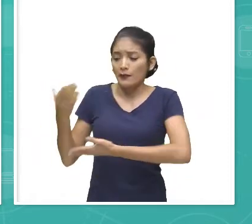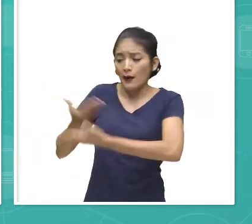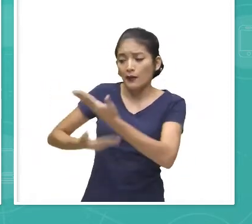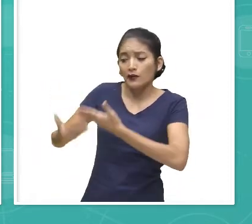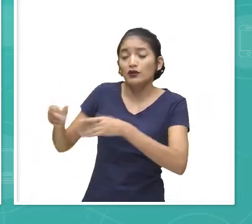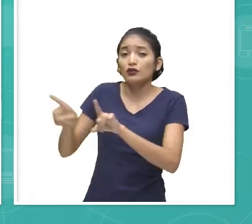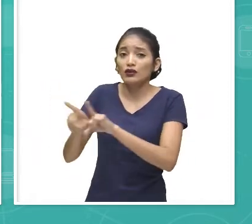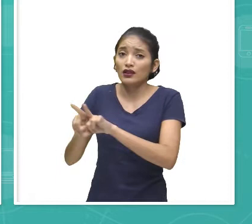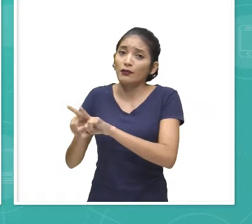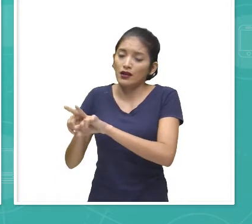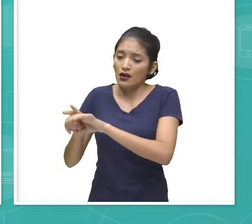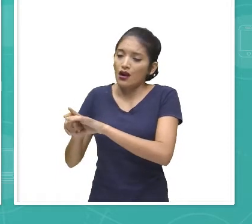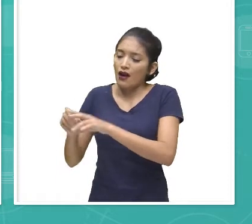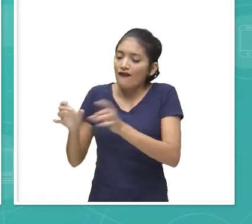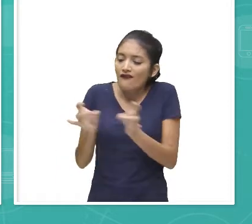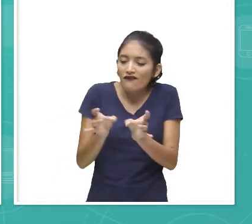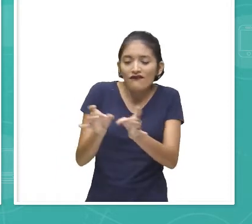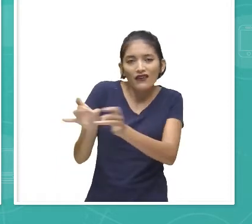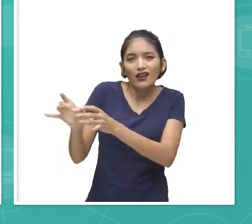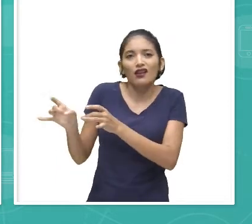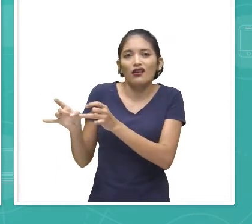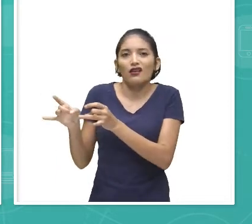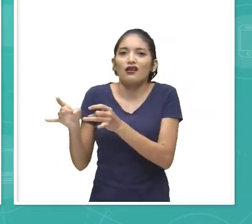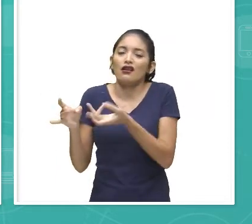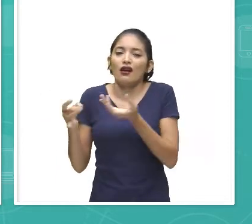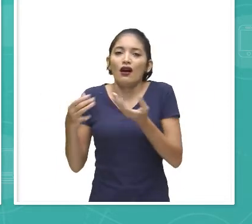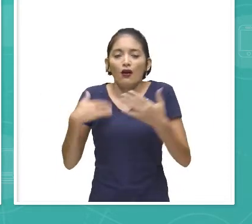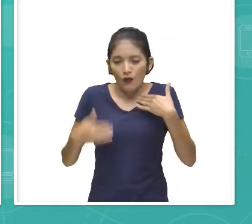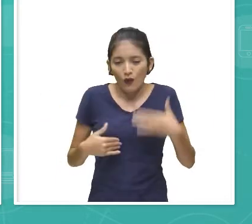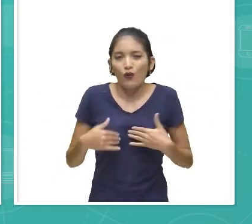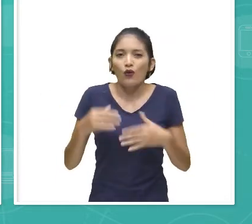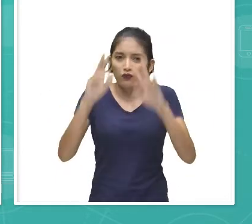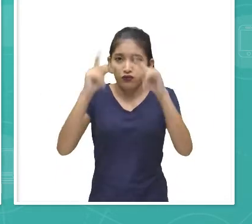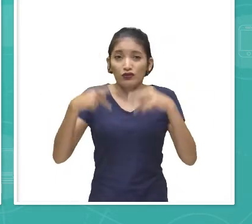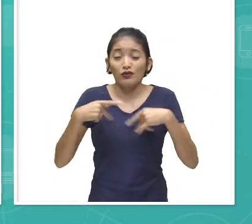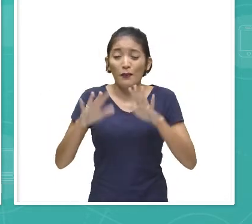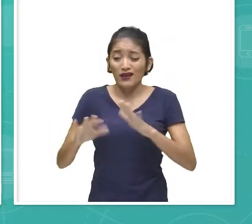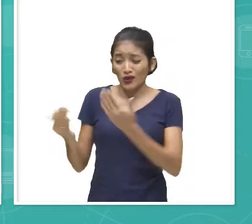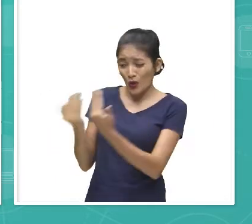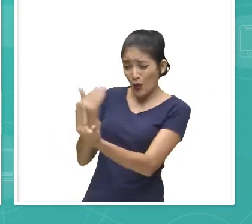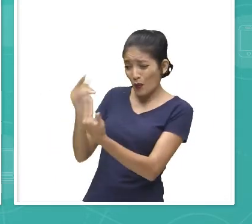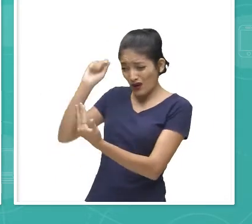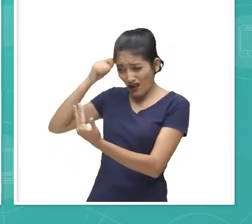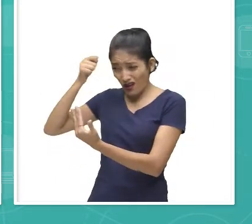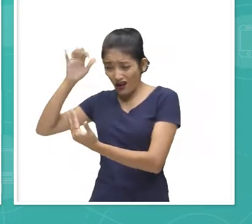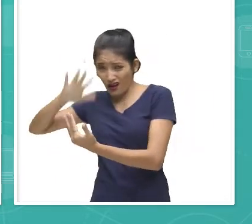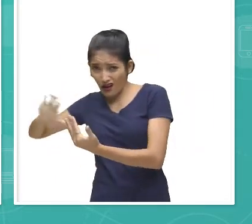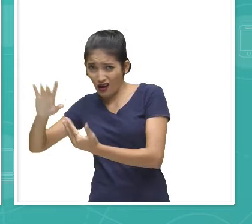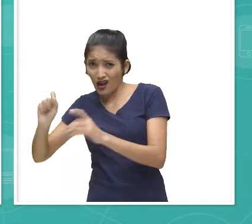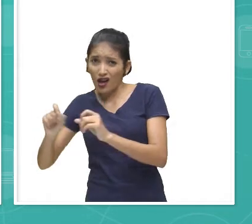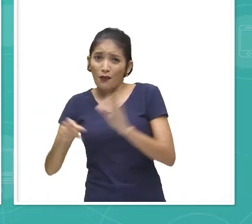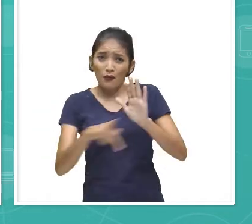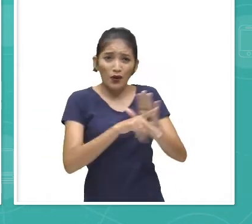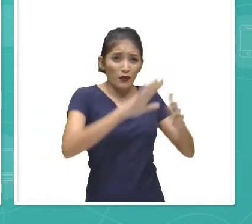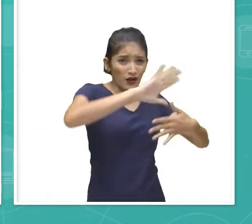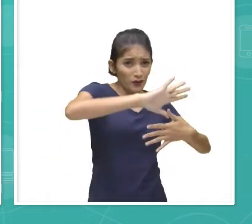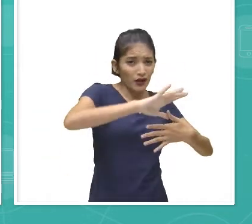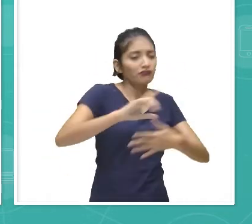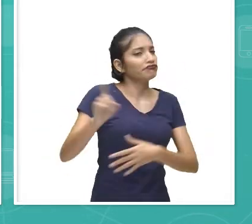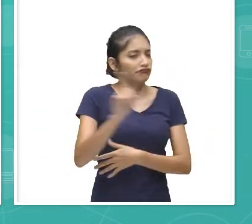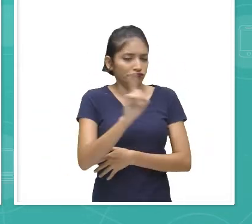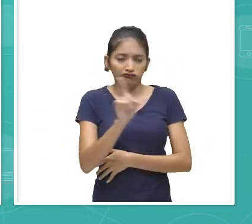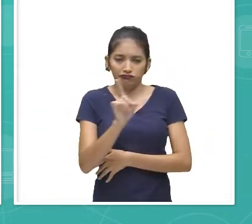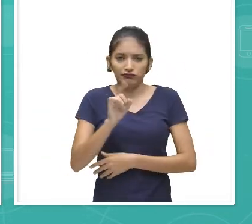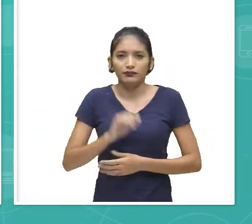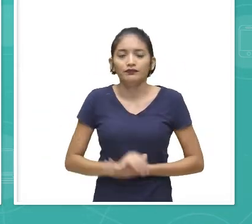no tráfico negreiro, né? Entretanto, a gente não pode comparar a escravidão da África com a escravidão da América. Agora olhem para mim e a gente vai